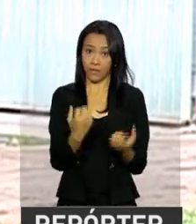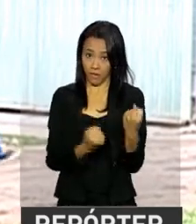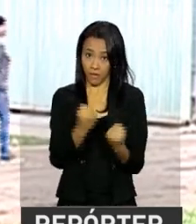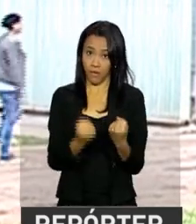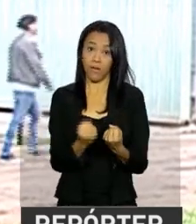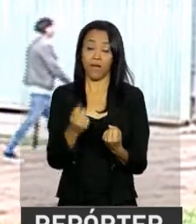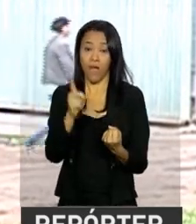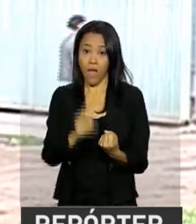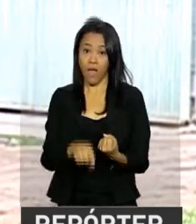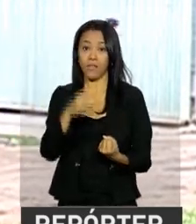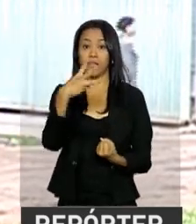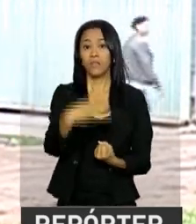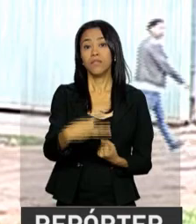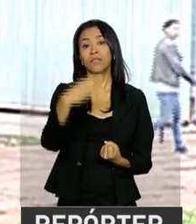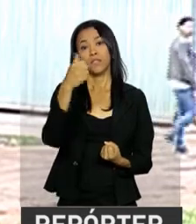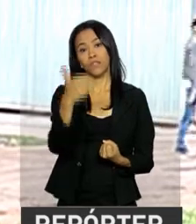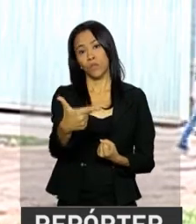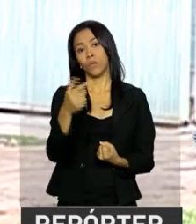de